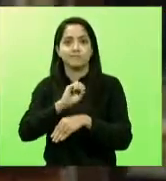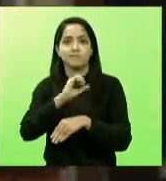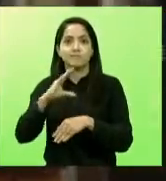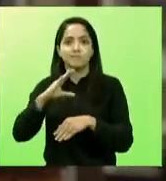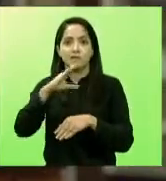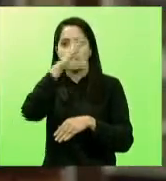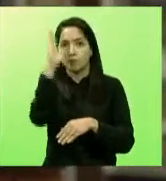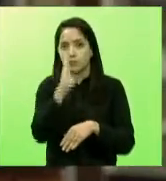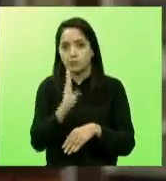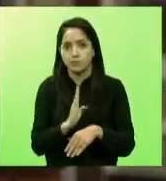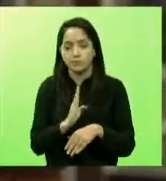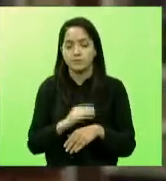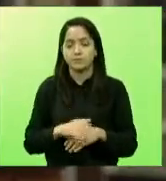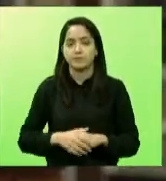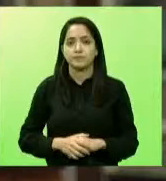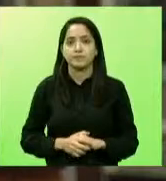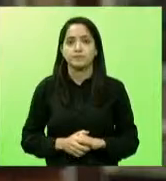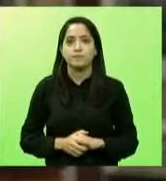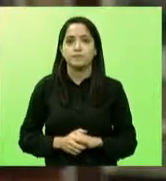Brasil.